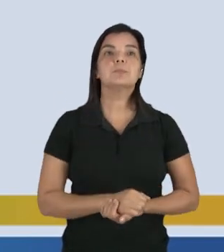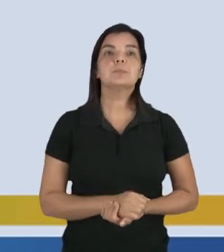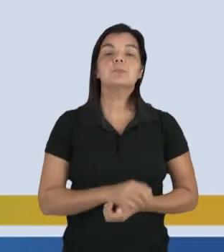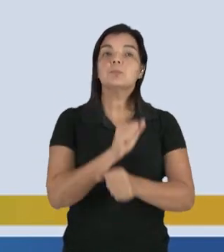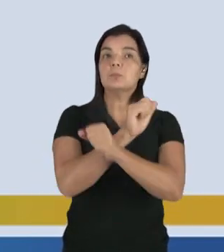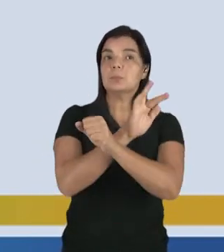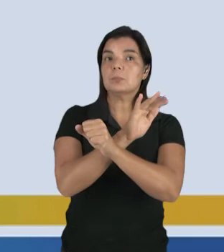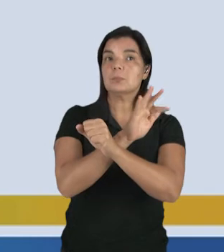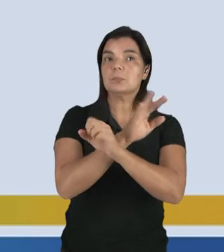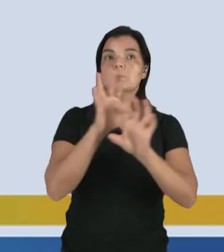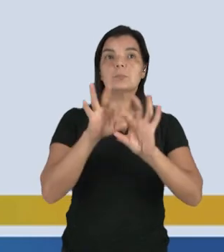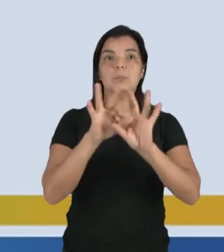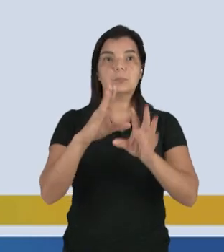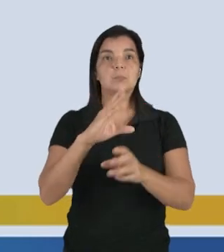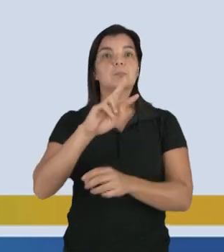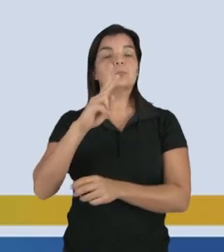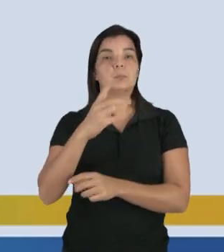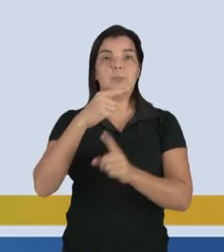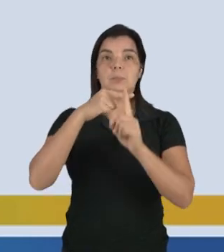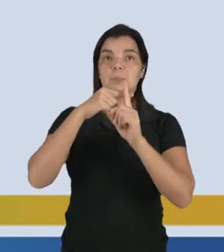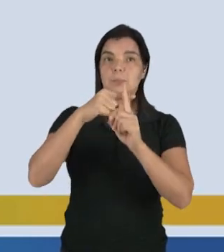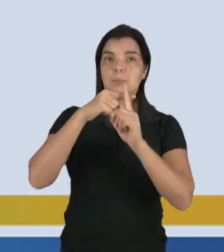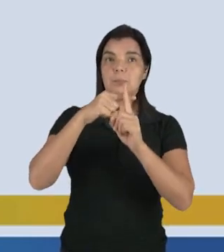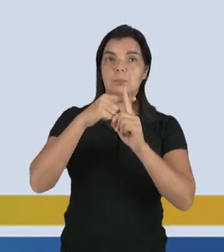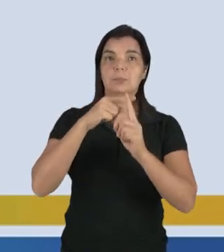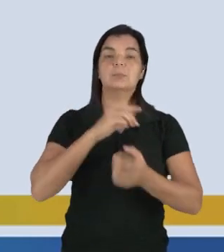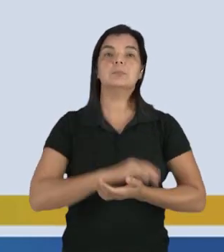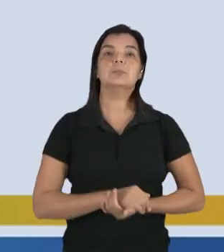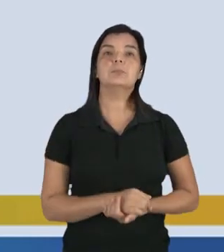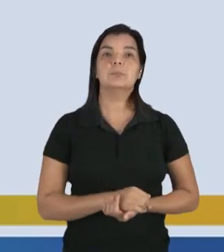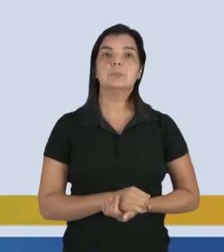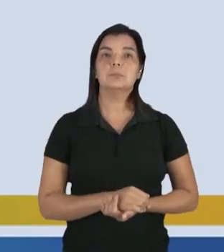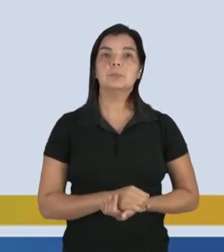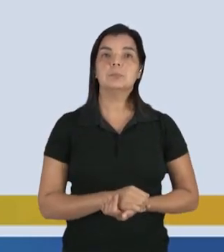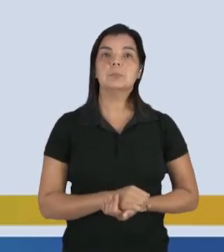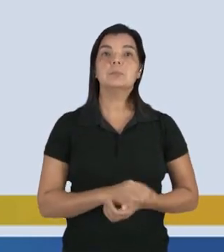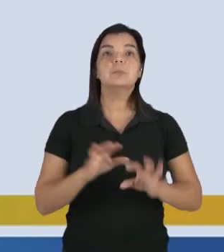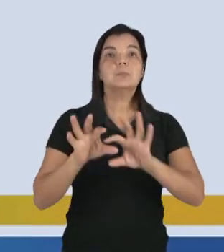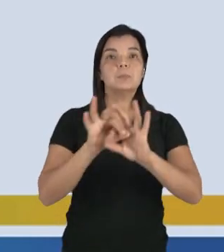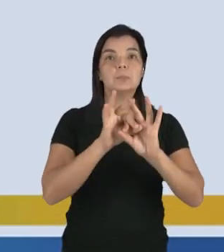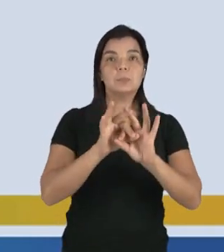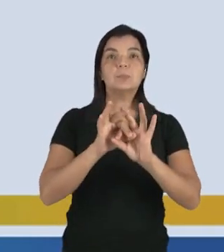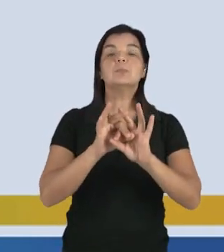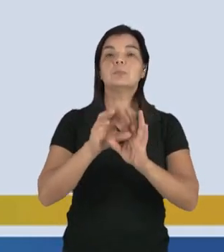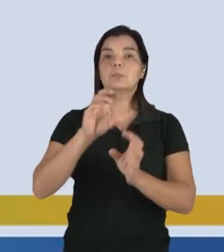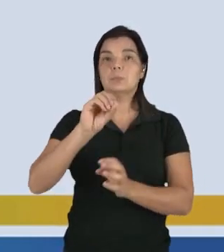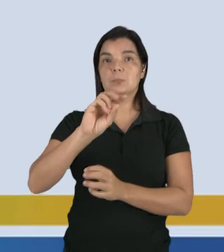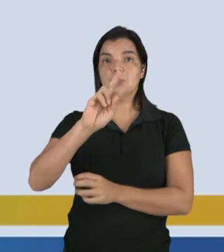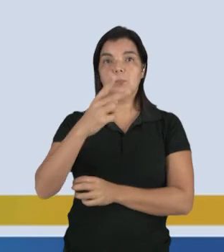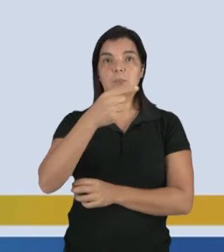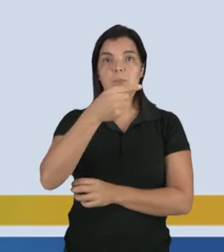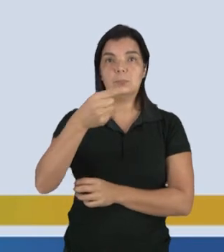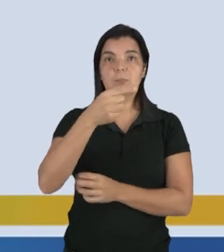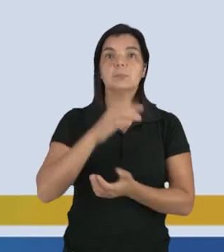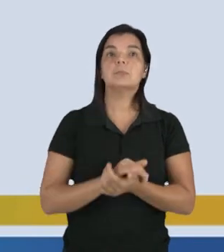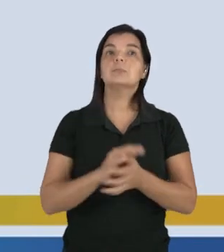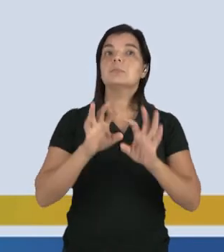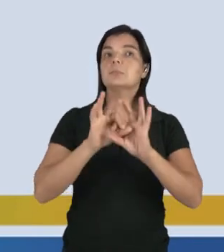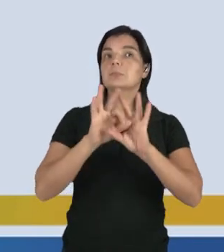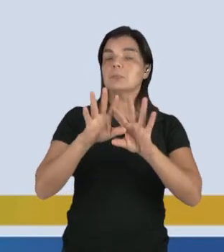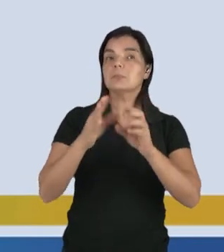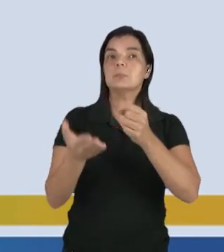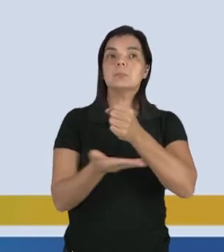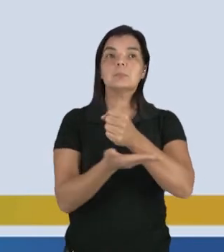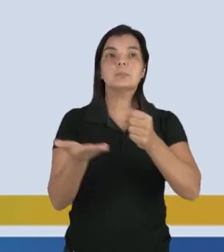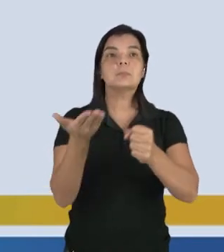ok? O ácido libera no meio cátions H+, que se unem aos ânions ou